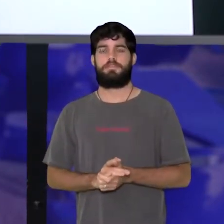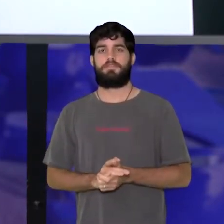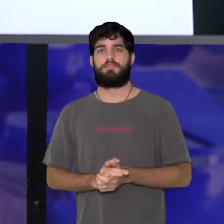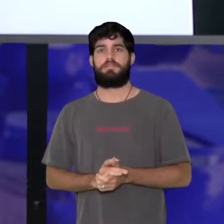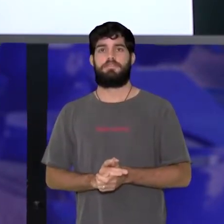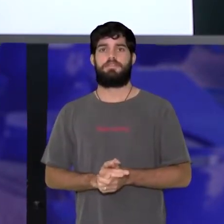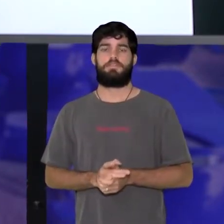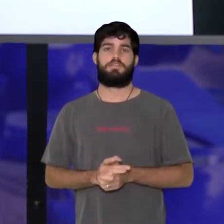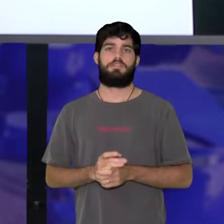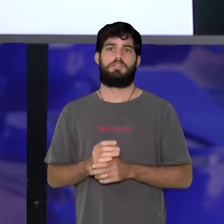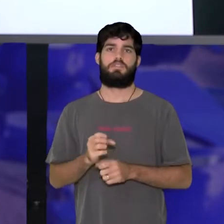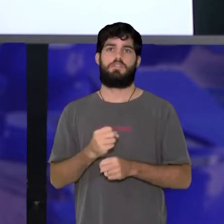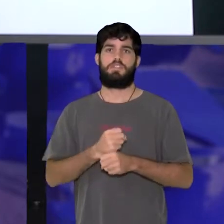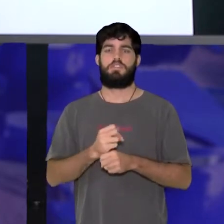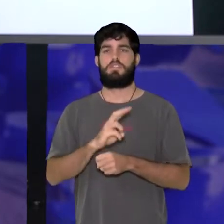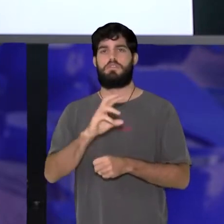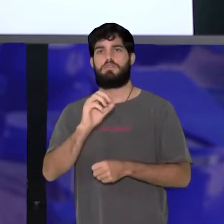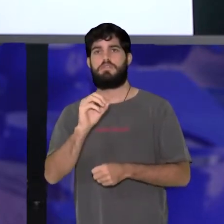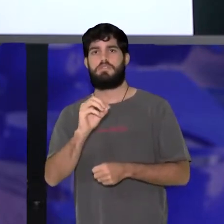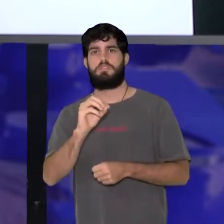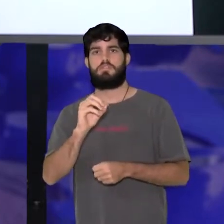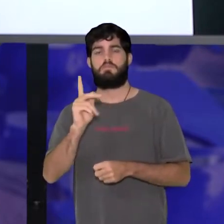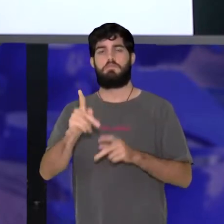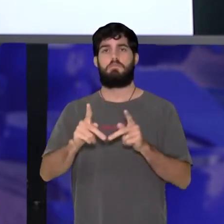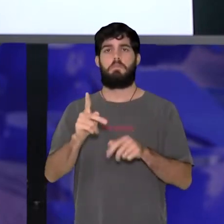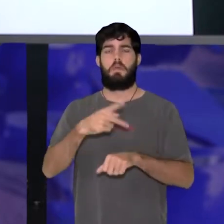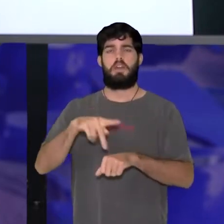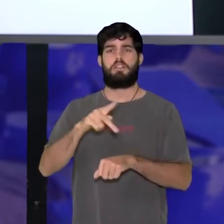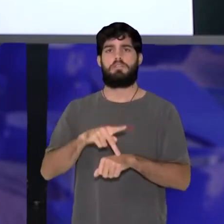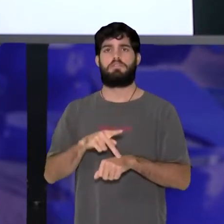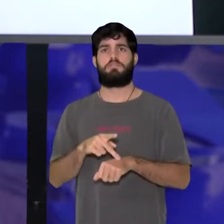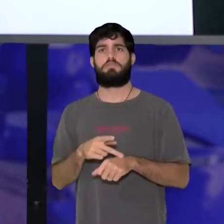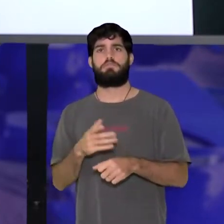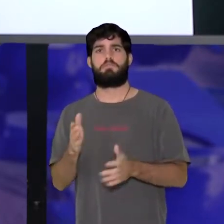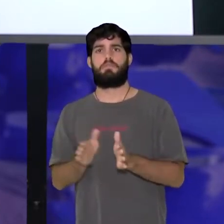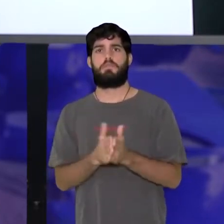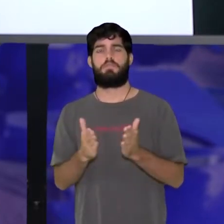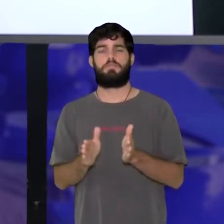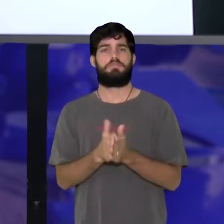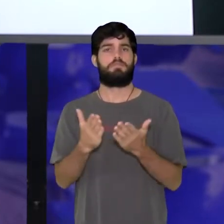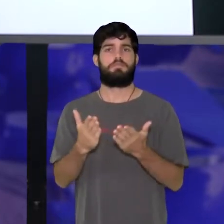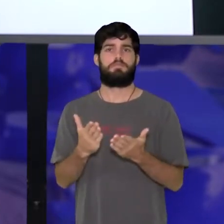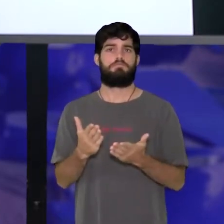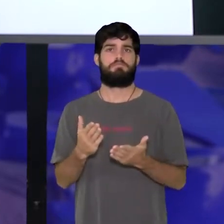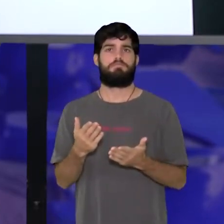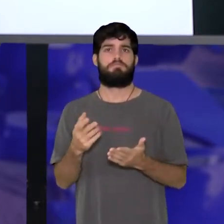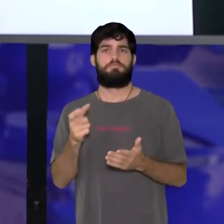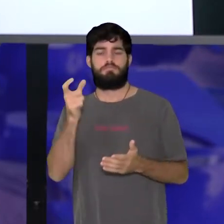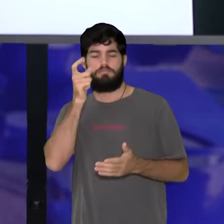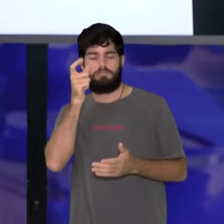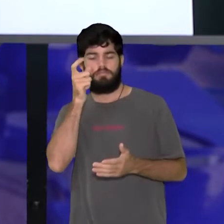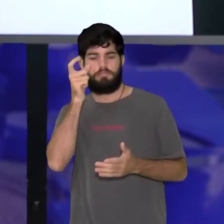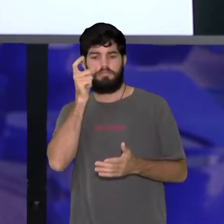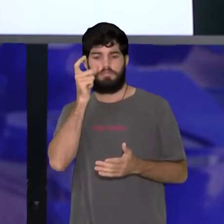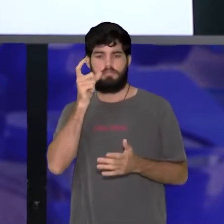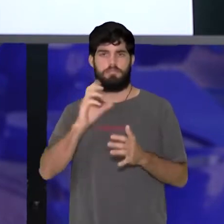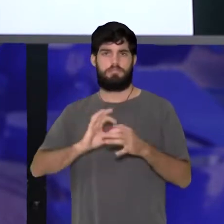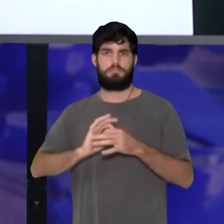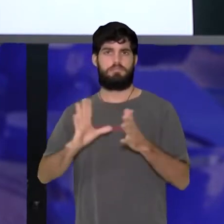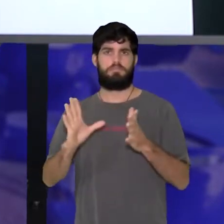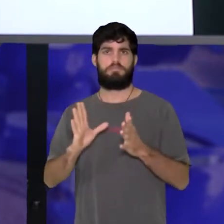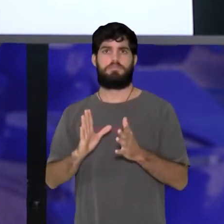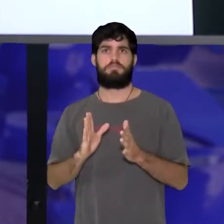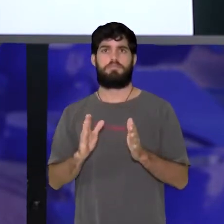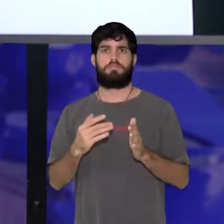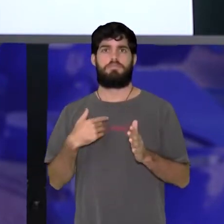pobres que não estavam interessadas em ficarem alinhadas a um ou a outro,